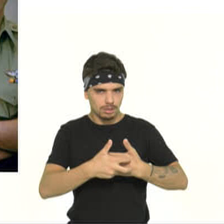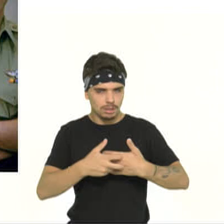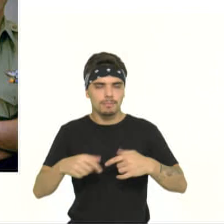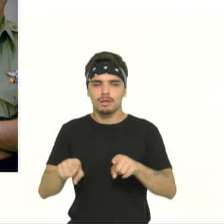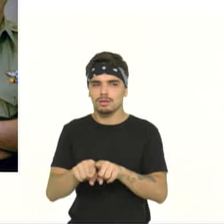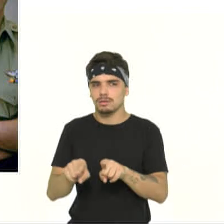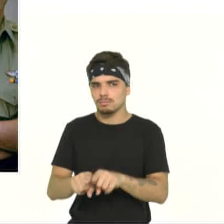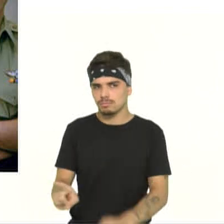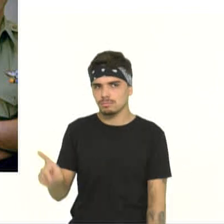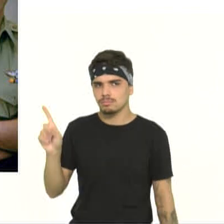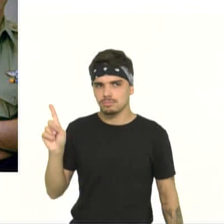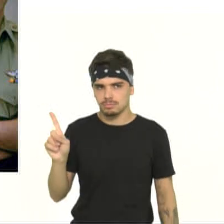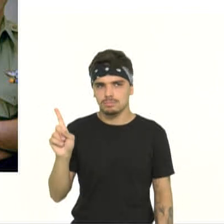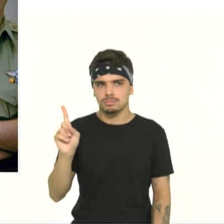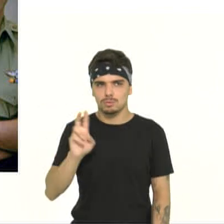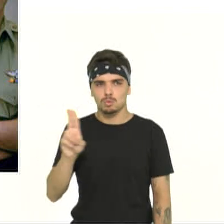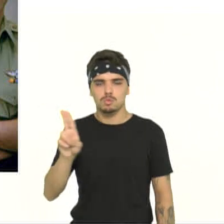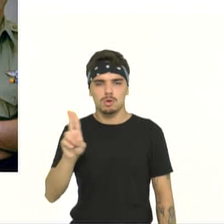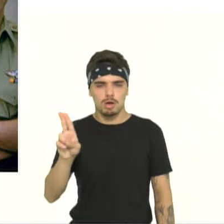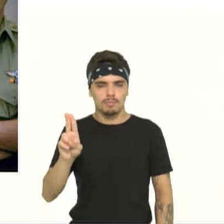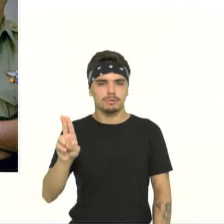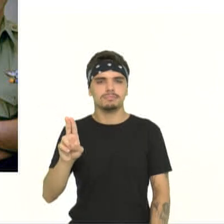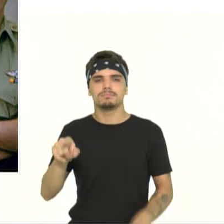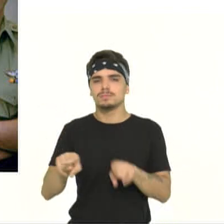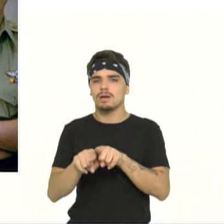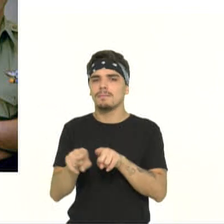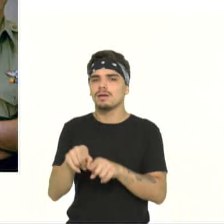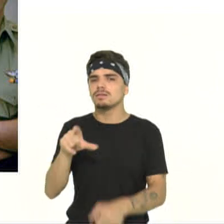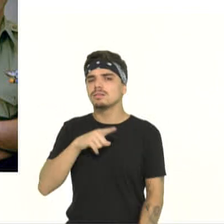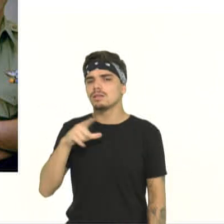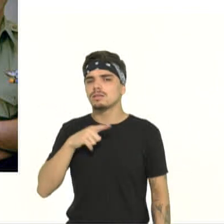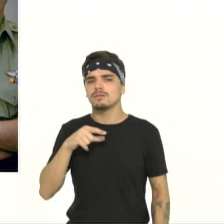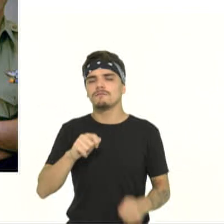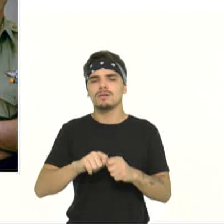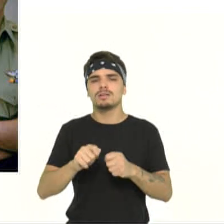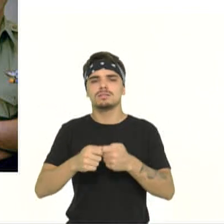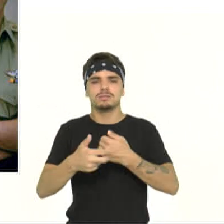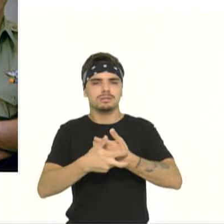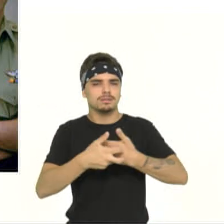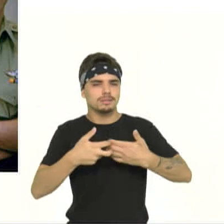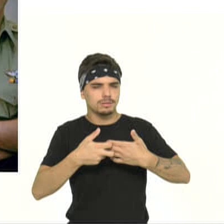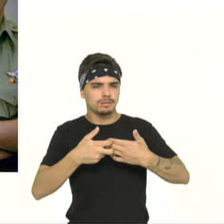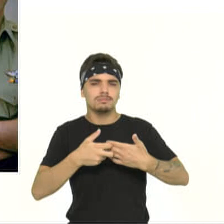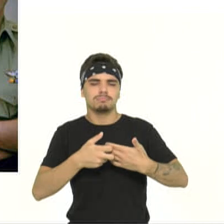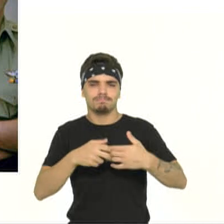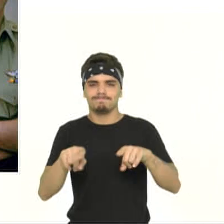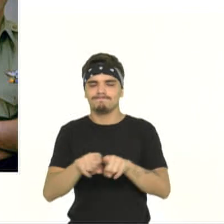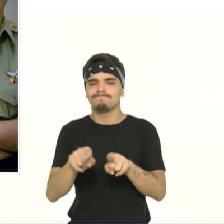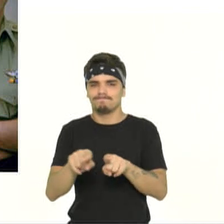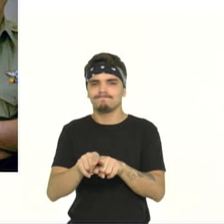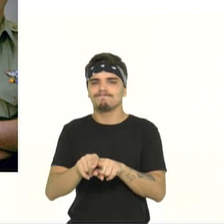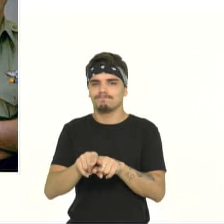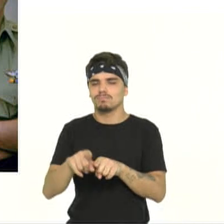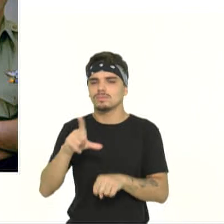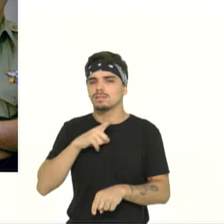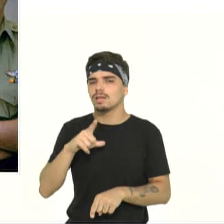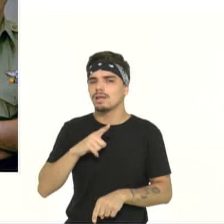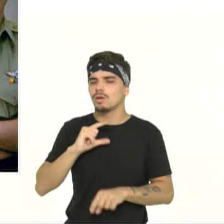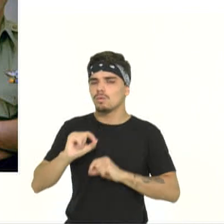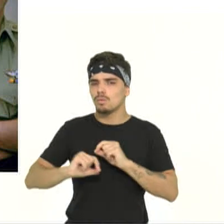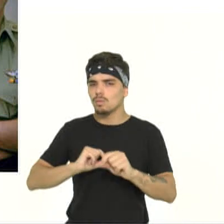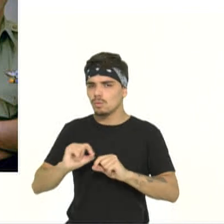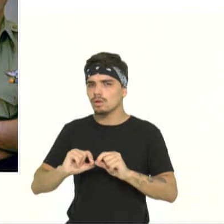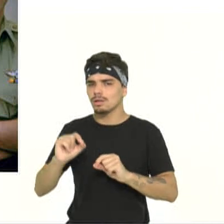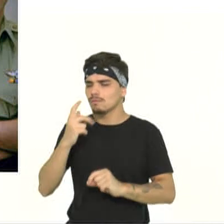hostis generis humani, que comete seus crimes em circunstâncias que tornam praticamente impossível para